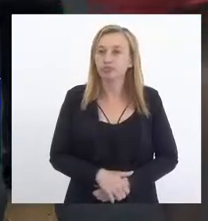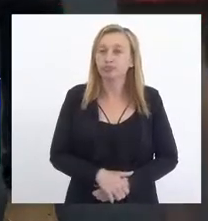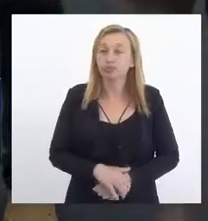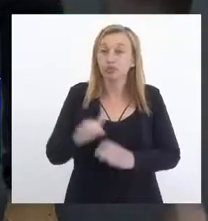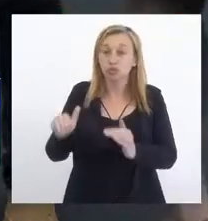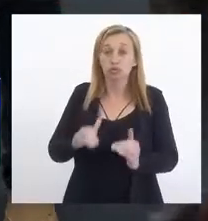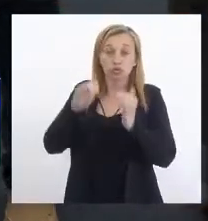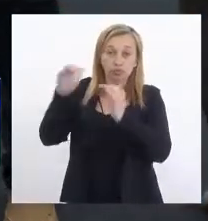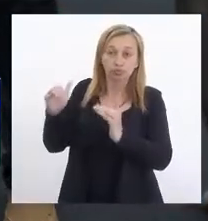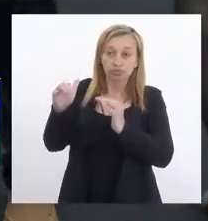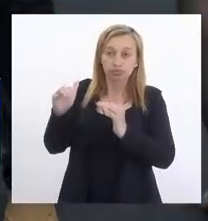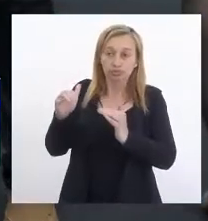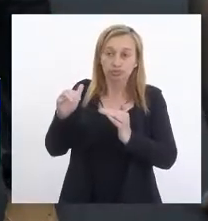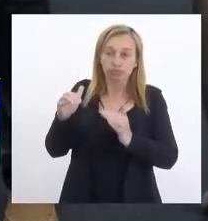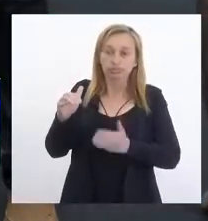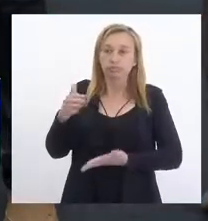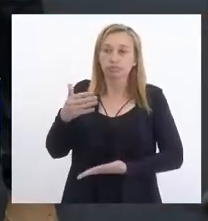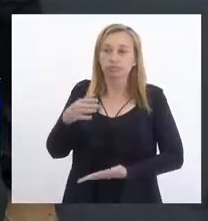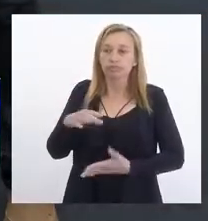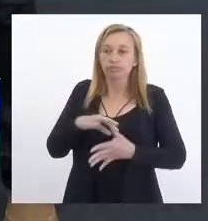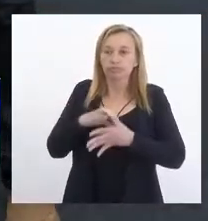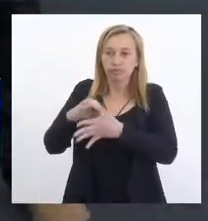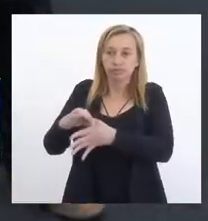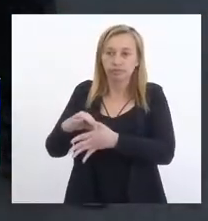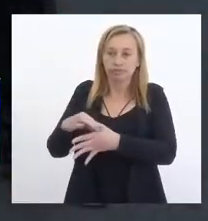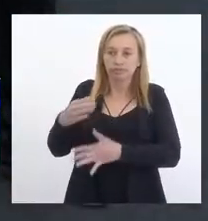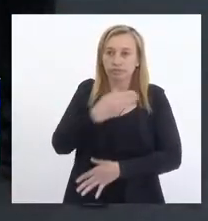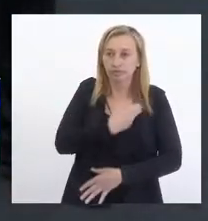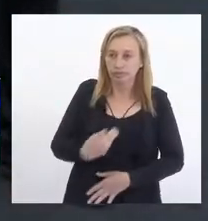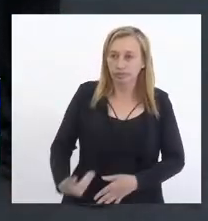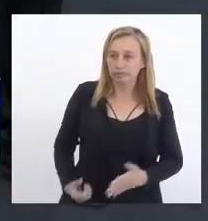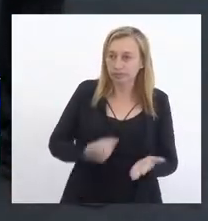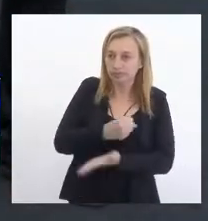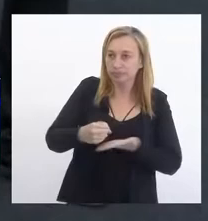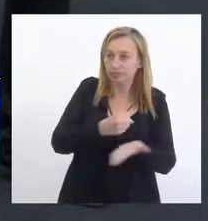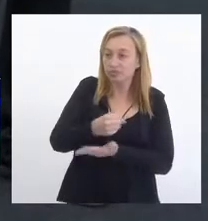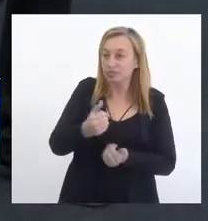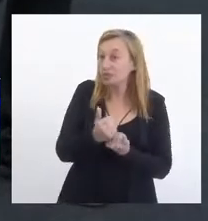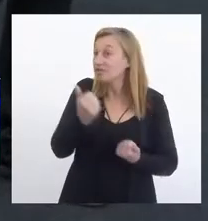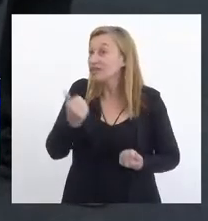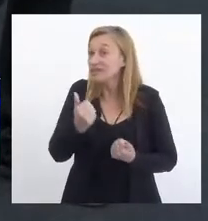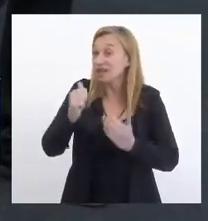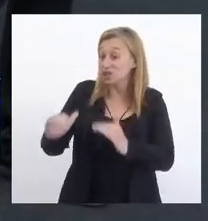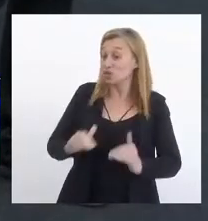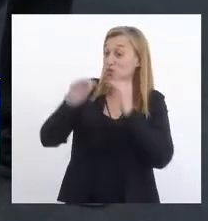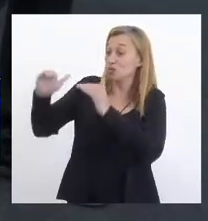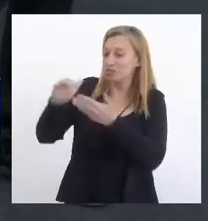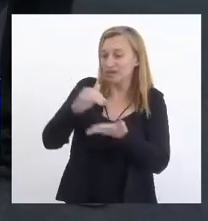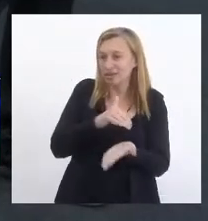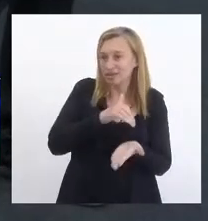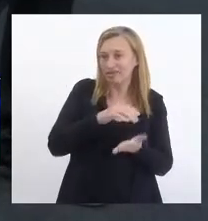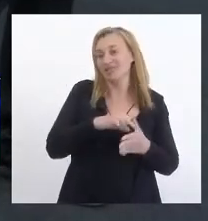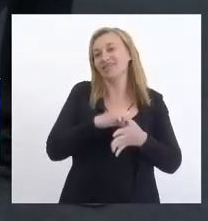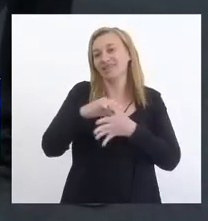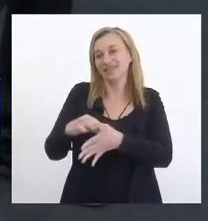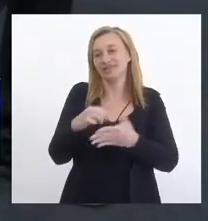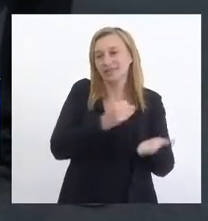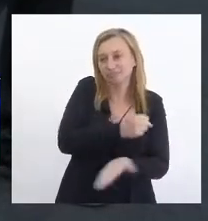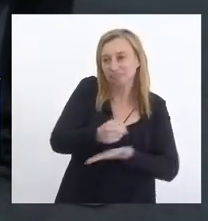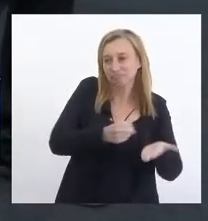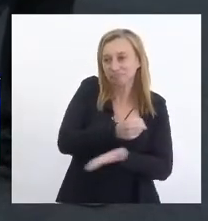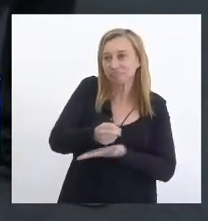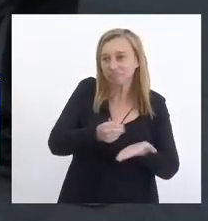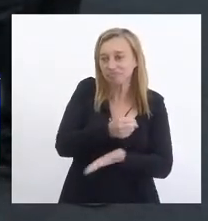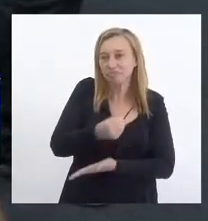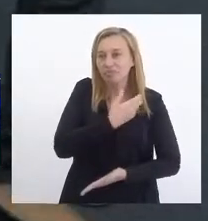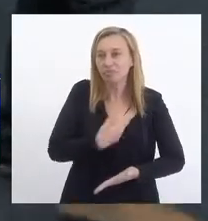sublíder da base do governo, sublíder, não é vice-líder, sublíder da base do governo,